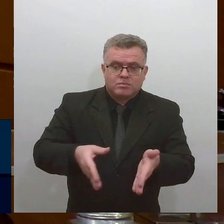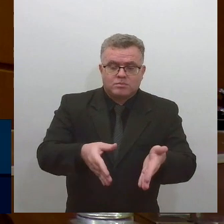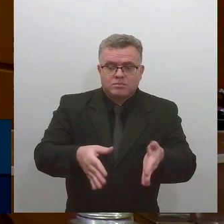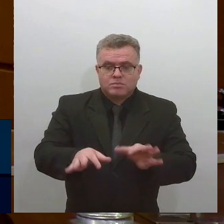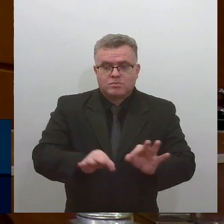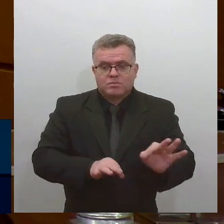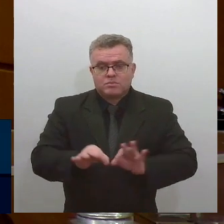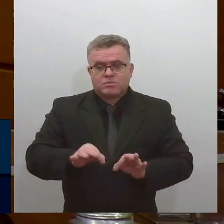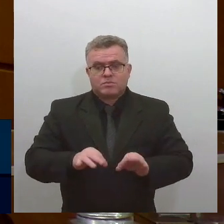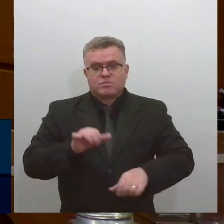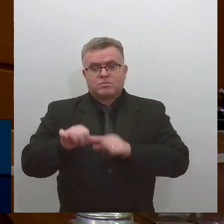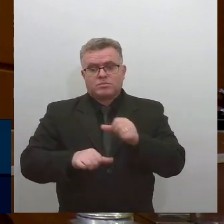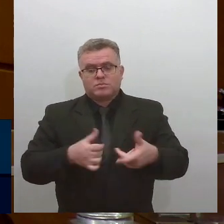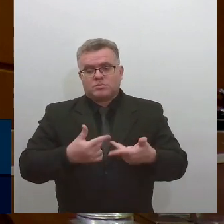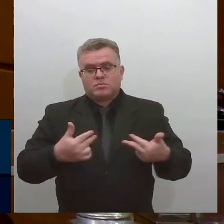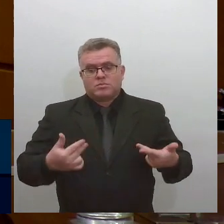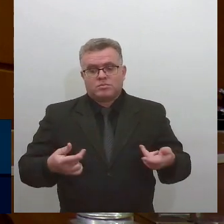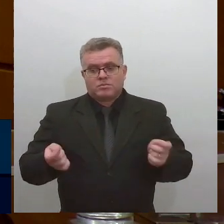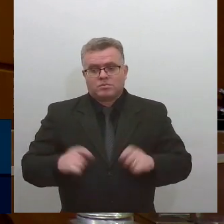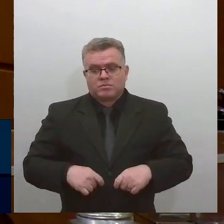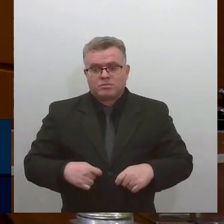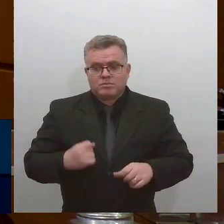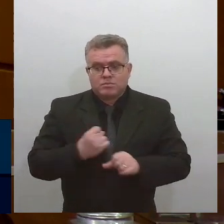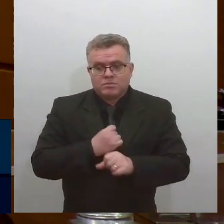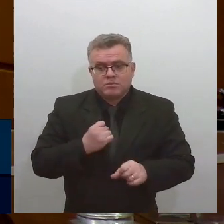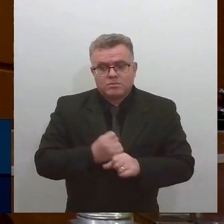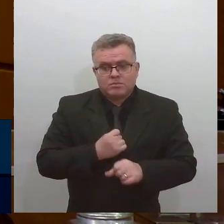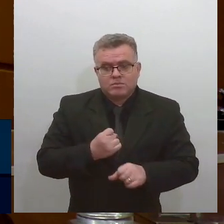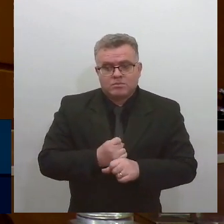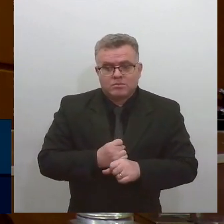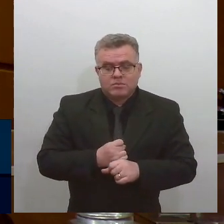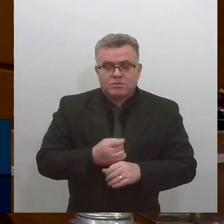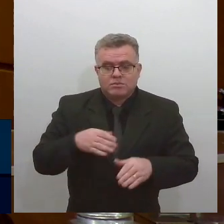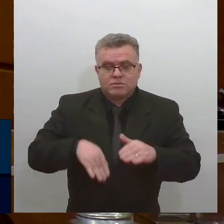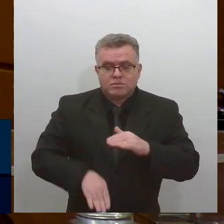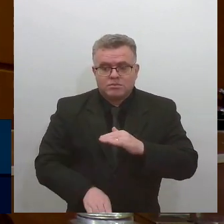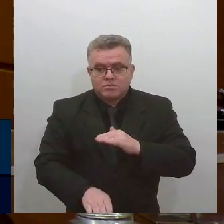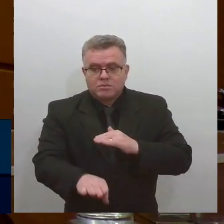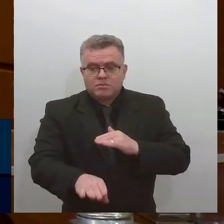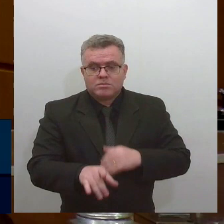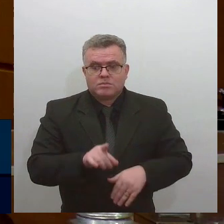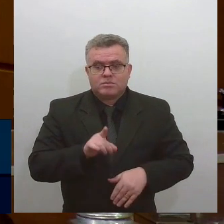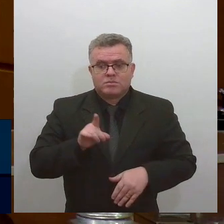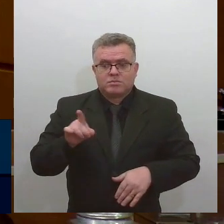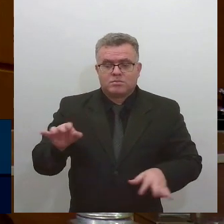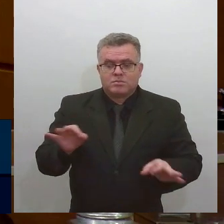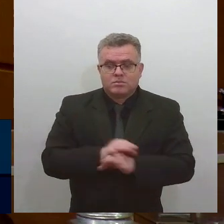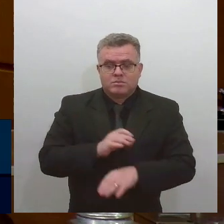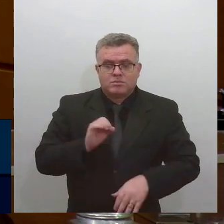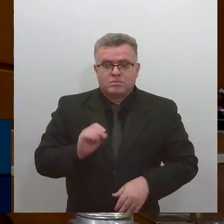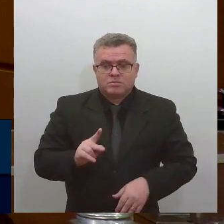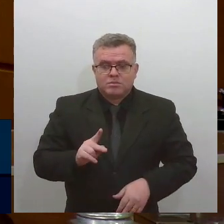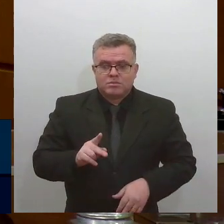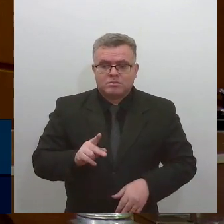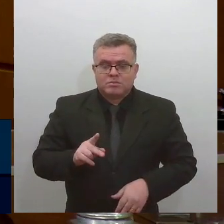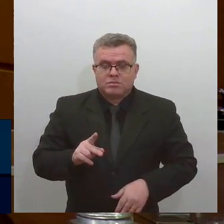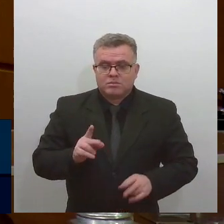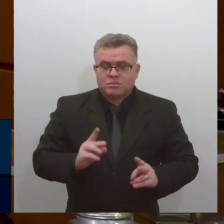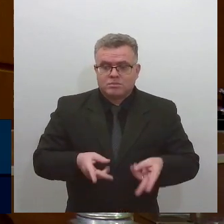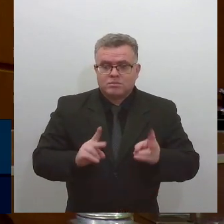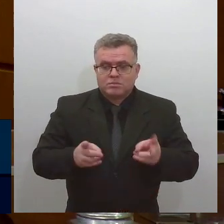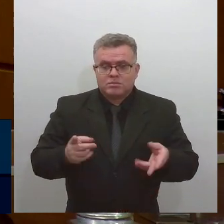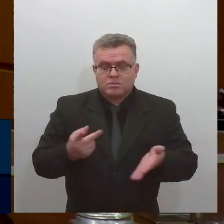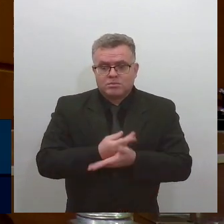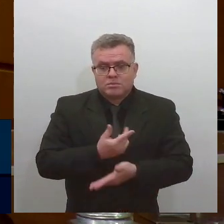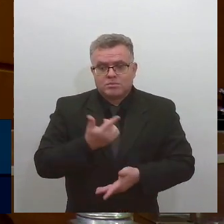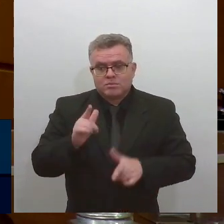sete túneis e hoje a rodovia tá lá pronta Esse é um caso tem outros casos a br11 Nordeste ela